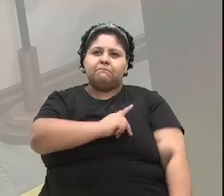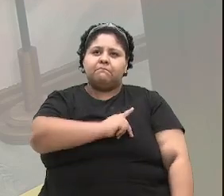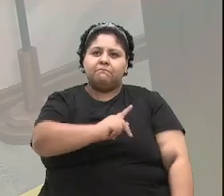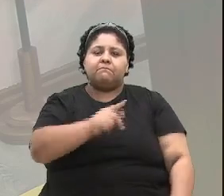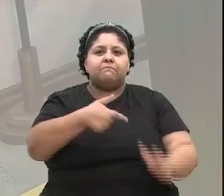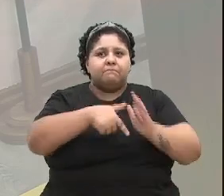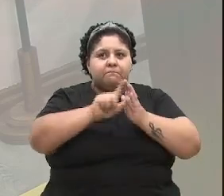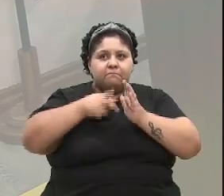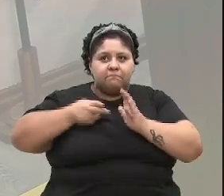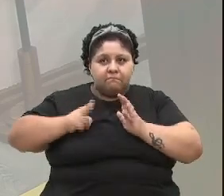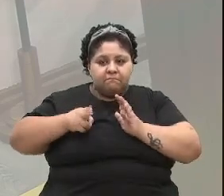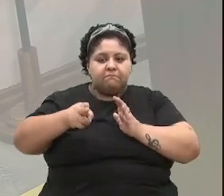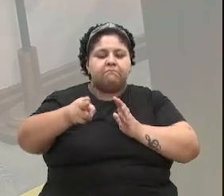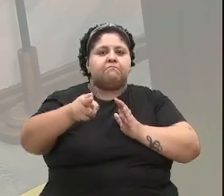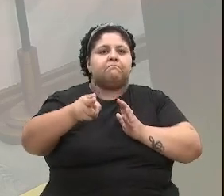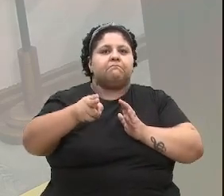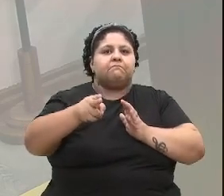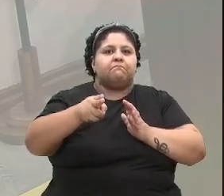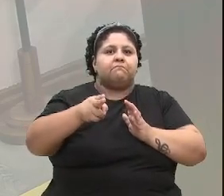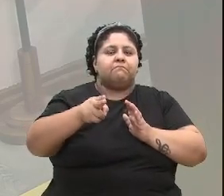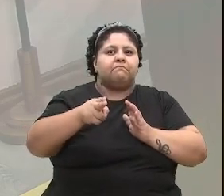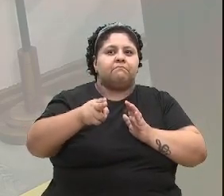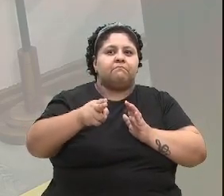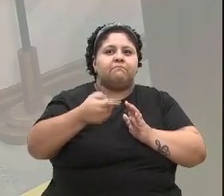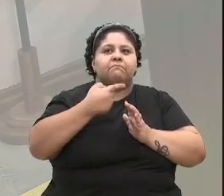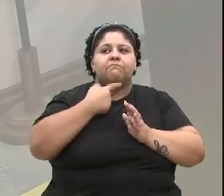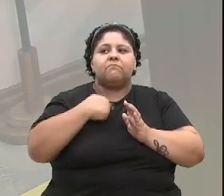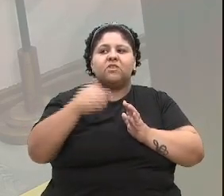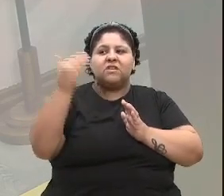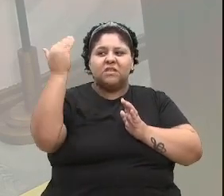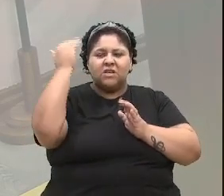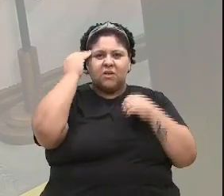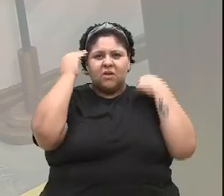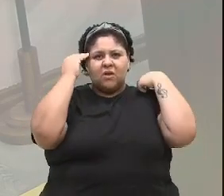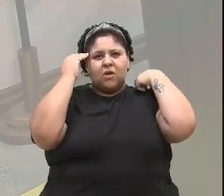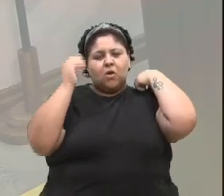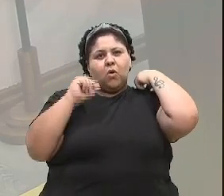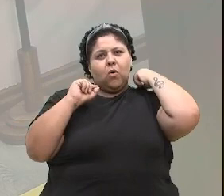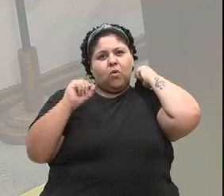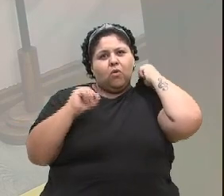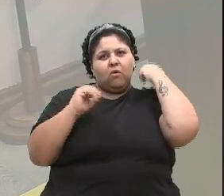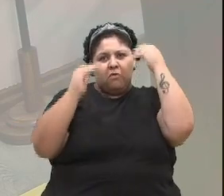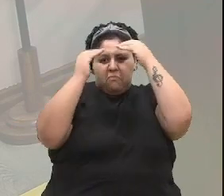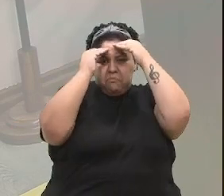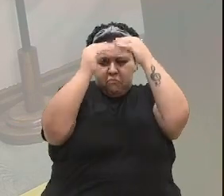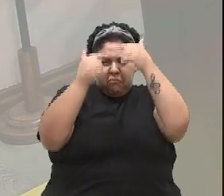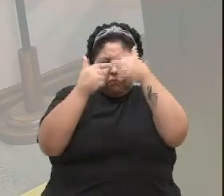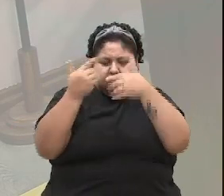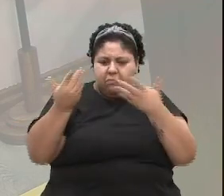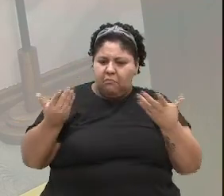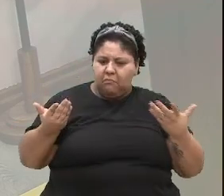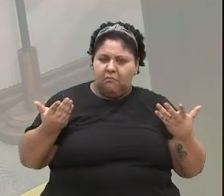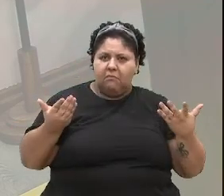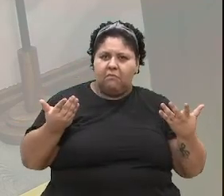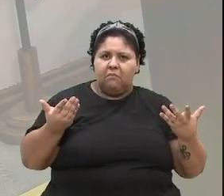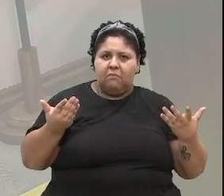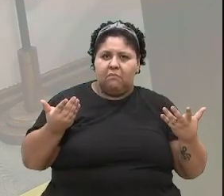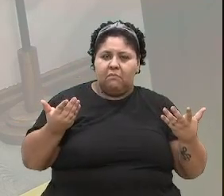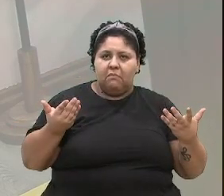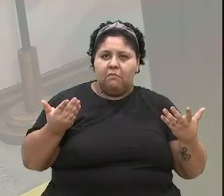de continuar aqui, eu só gostaria de entender o que eu desrespeitei, porque...